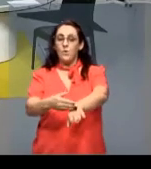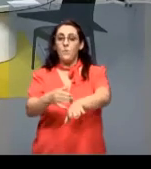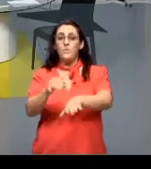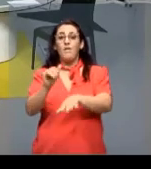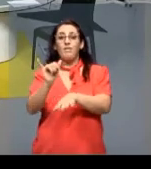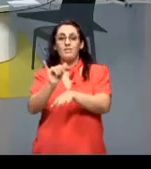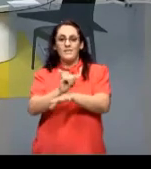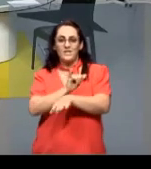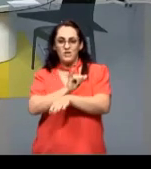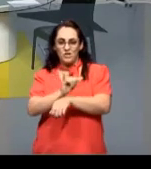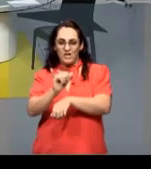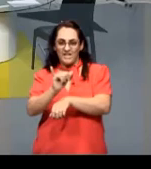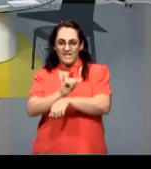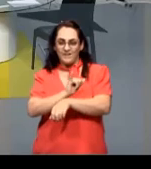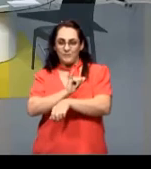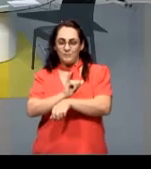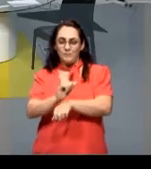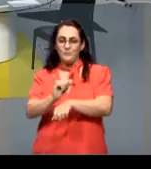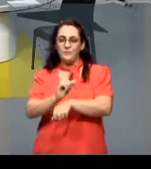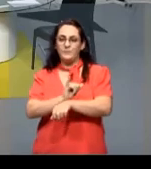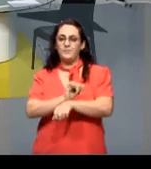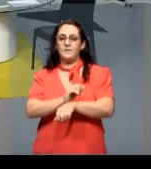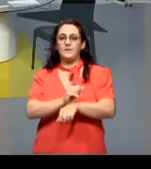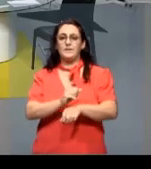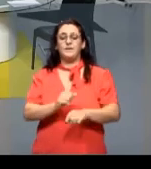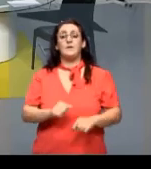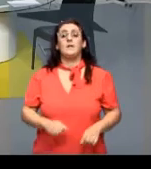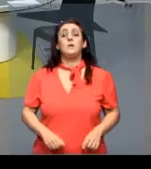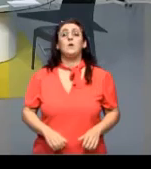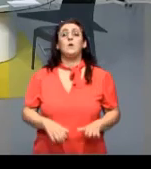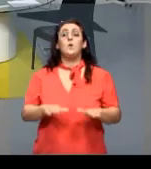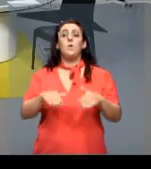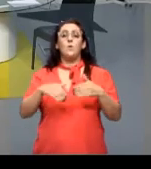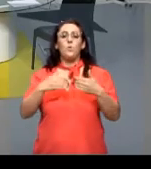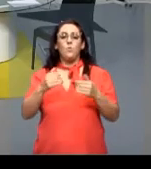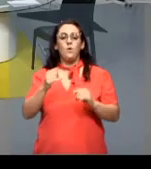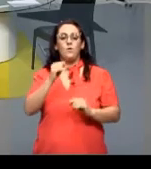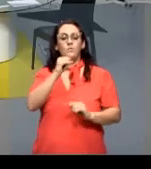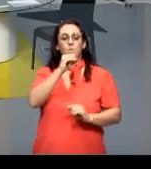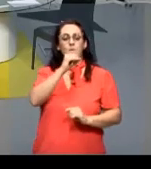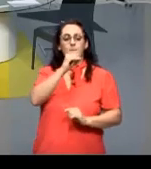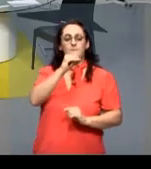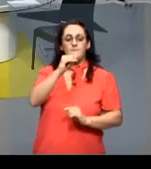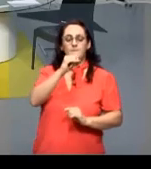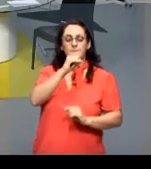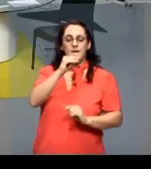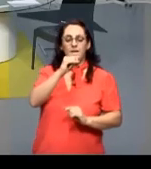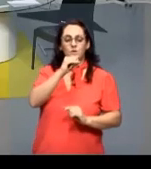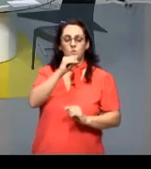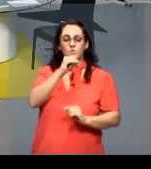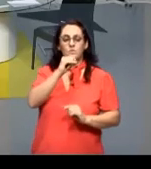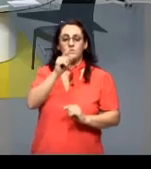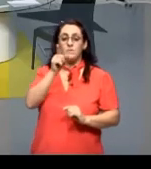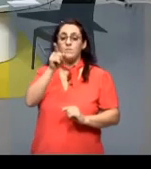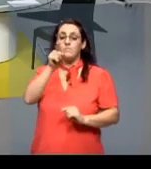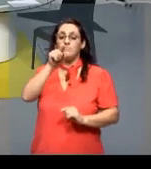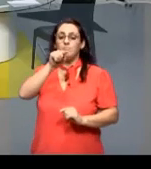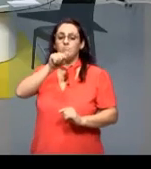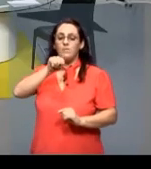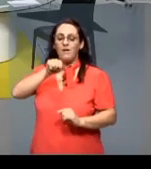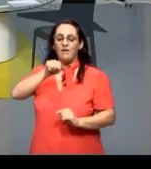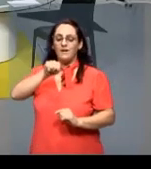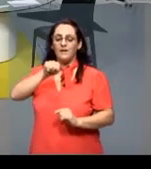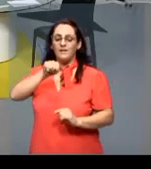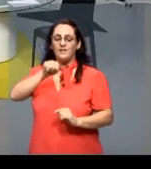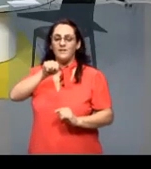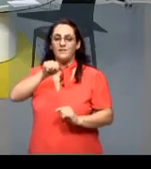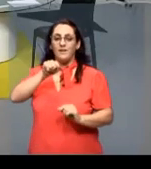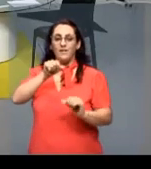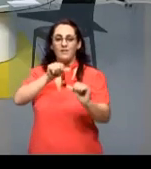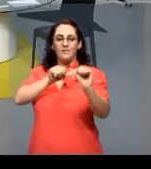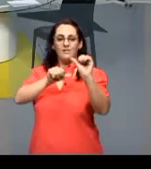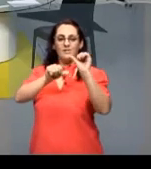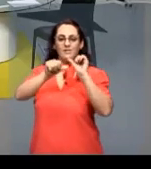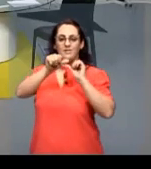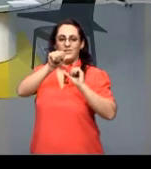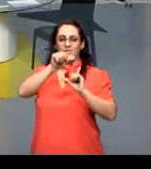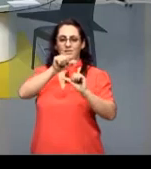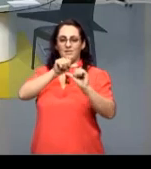dica, né? O menos na frente de um parênteses, eu tenho que trocar o sinal. Então, esse menos